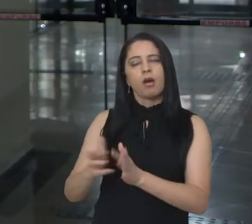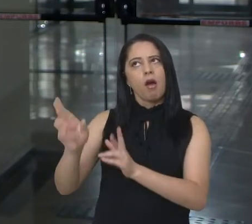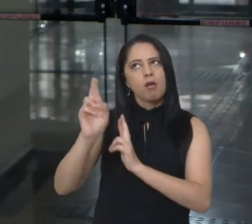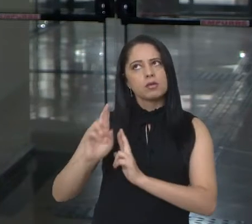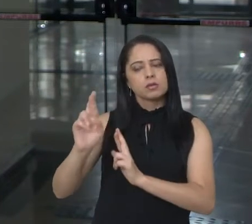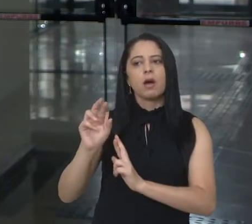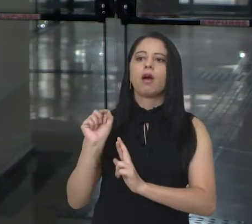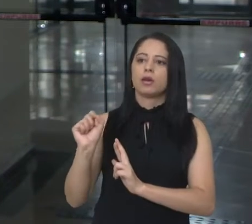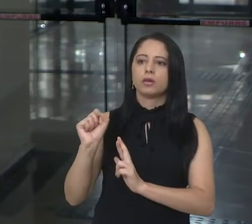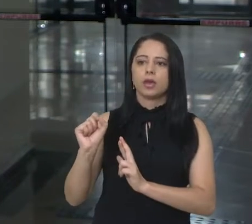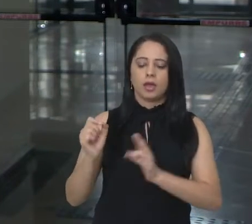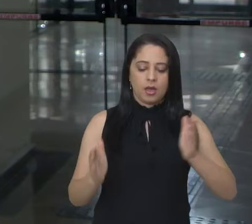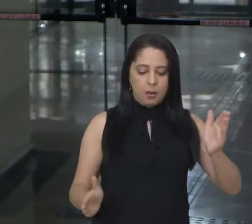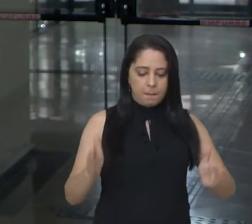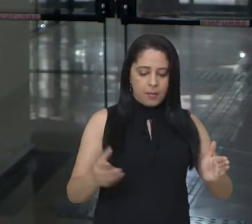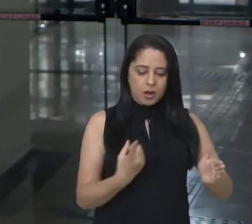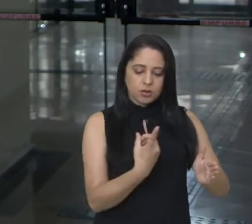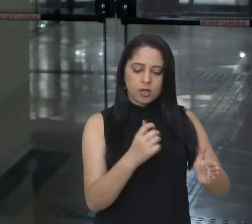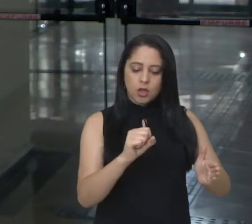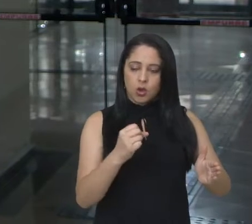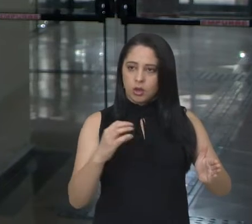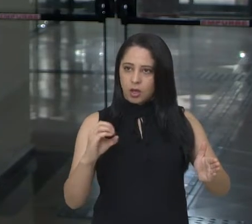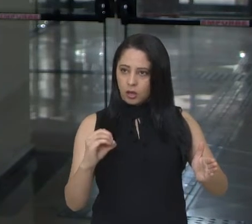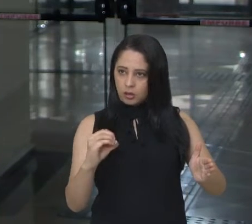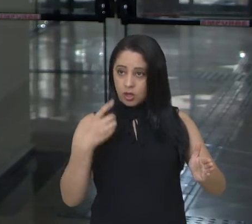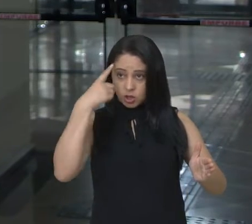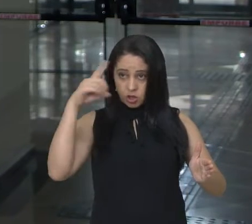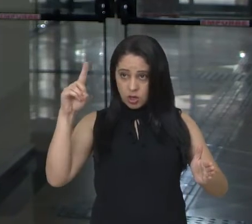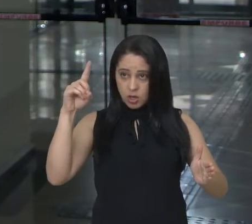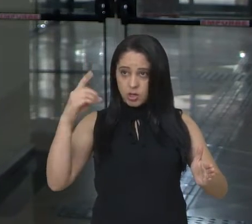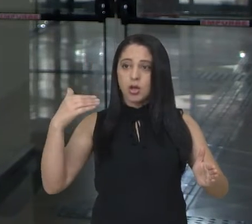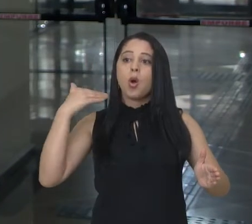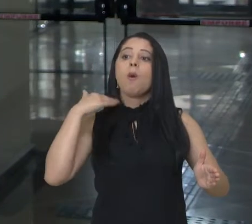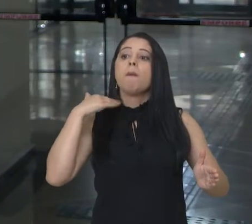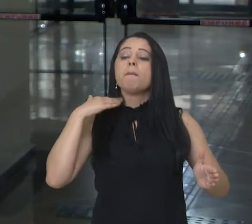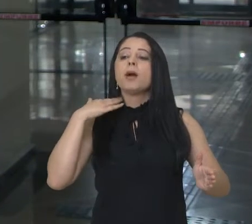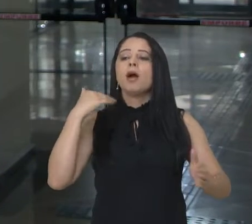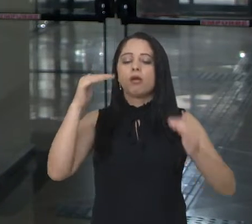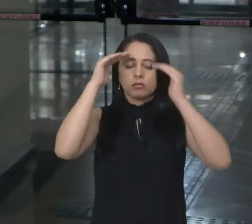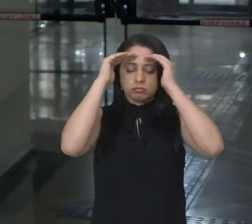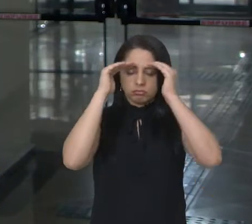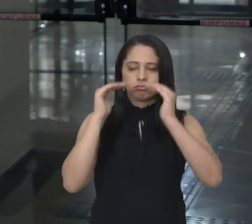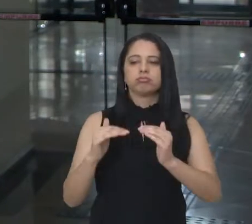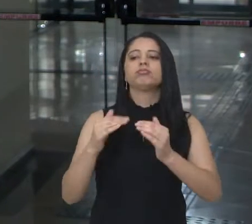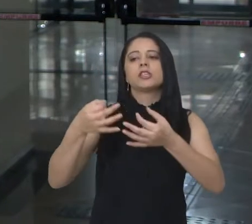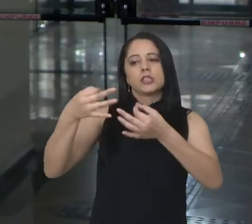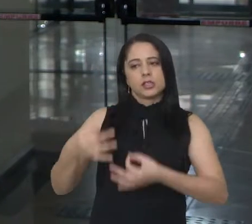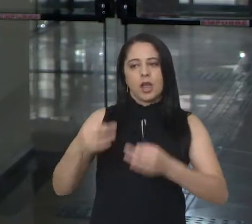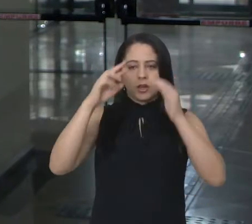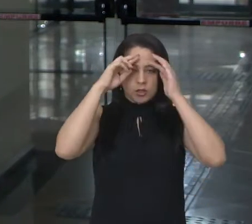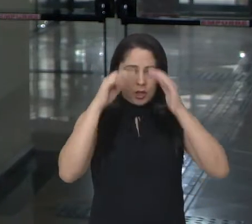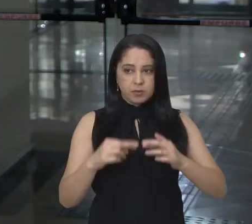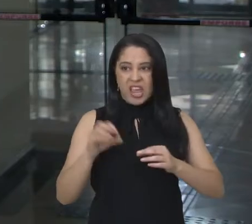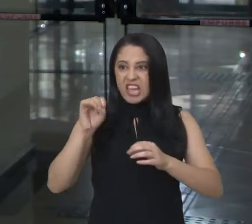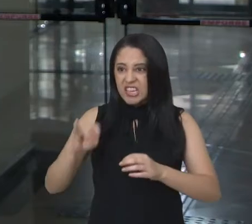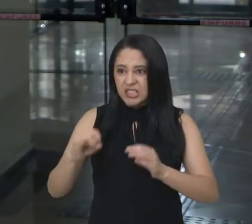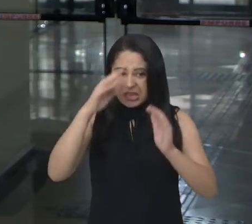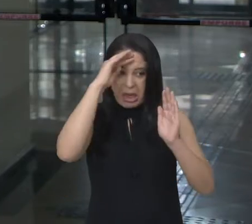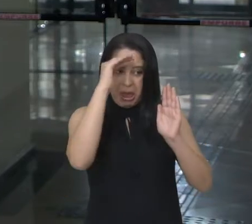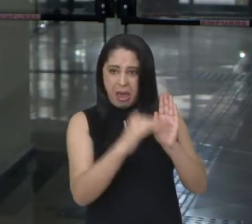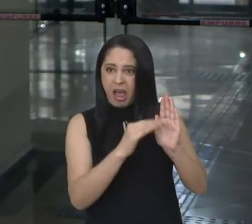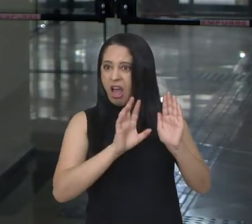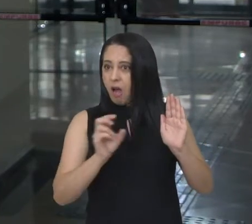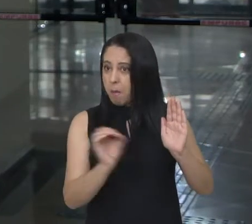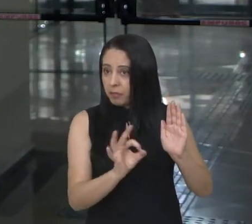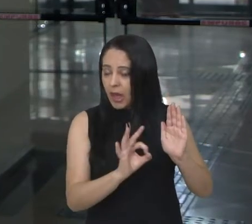que precisam desse equipamento, que estão vendo que não estão sendo contempladas nas suas agências, que denunciem